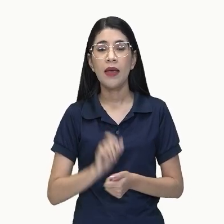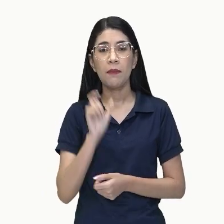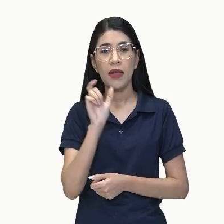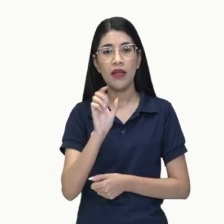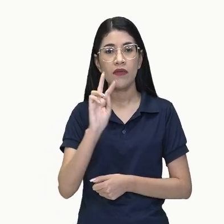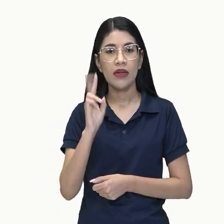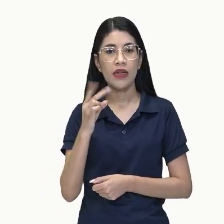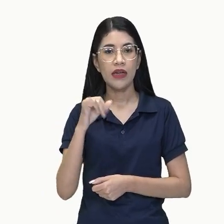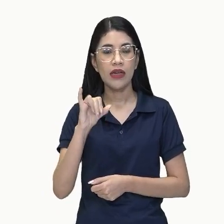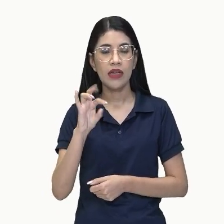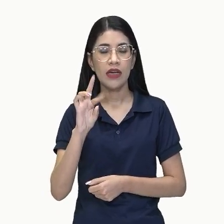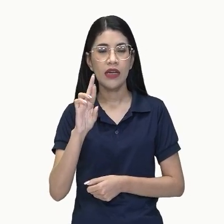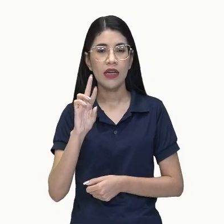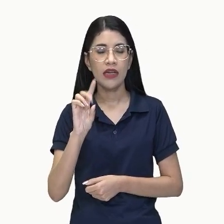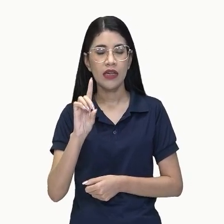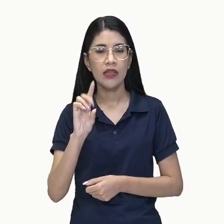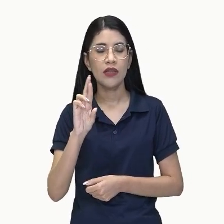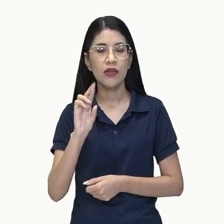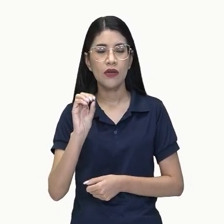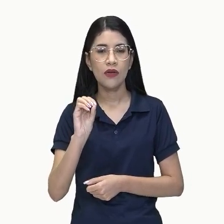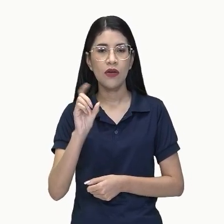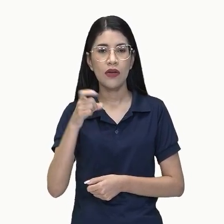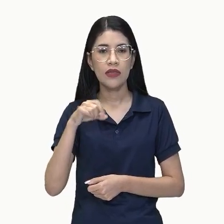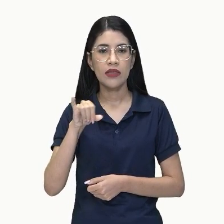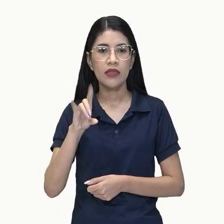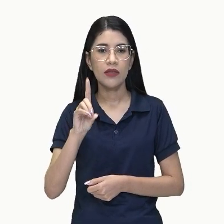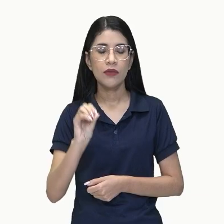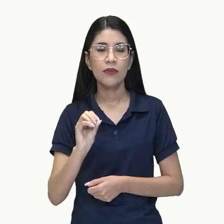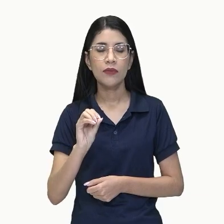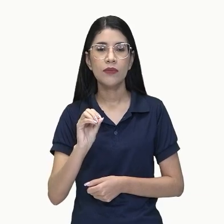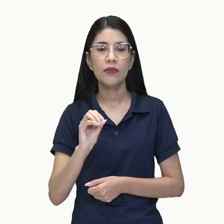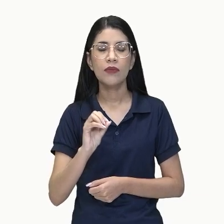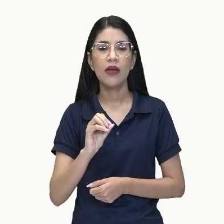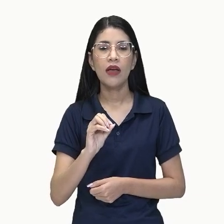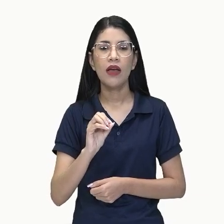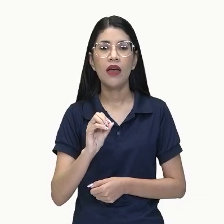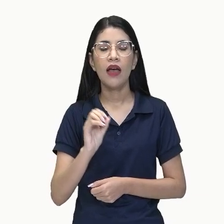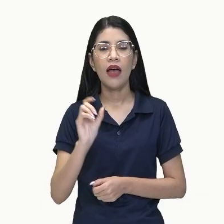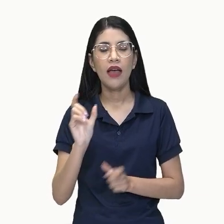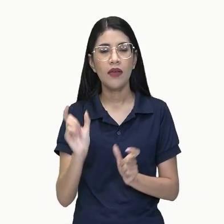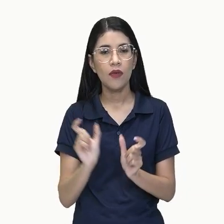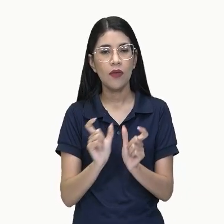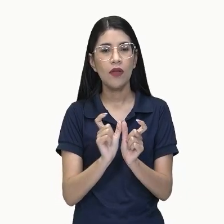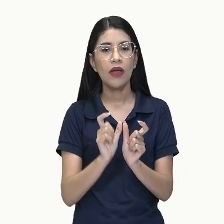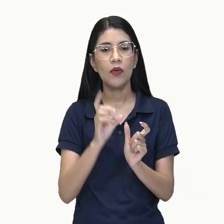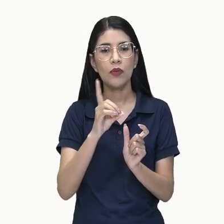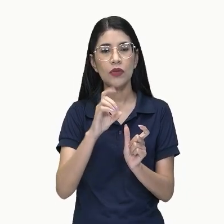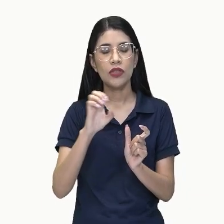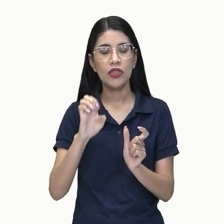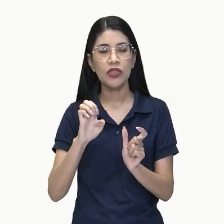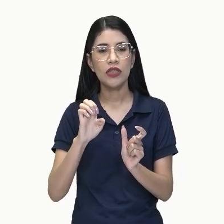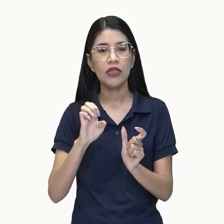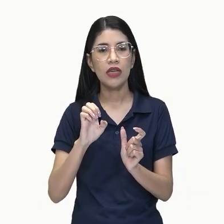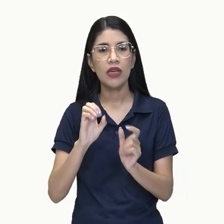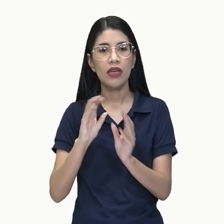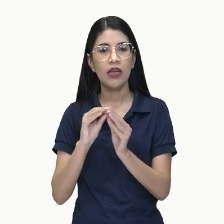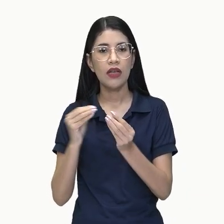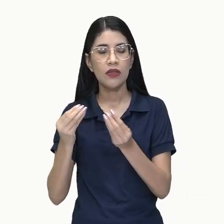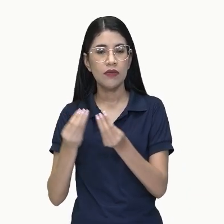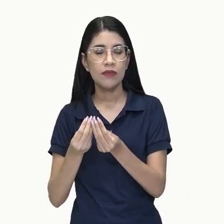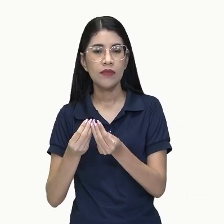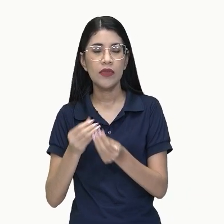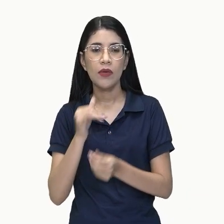hidróxido, vai usar essa preposição e o nome do elemento. Então, aqui eu tenho